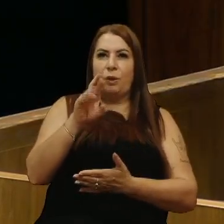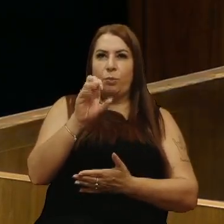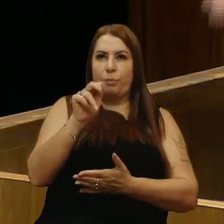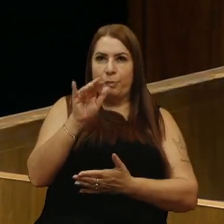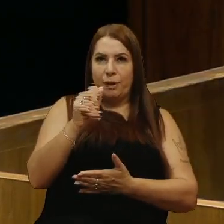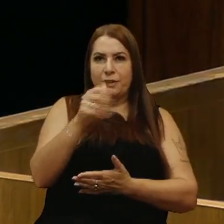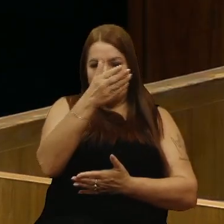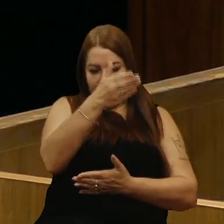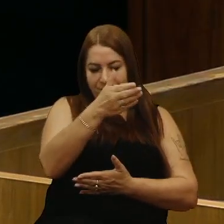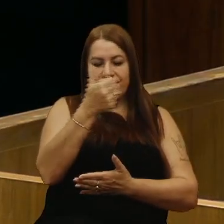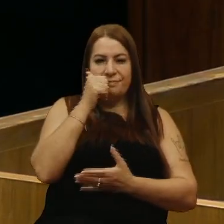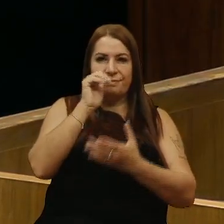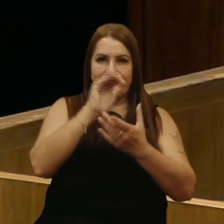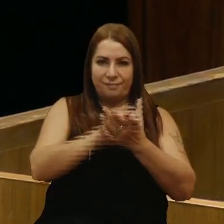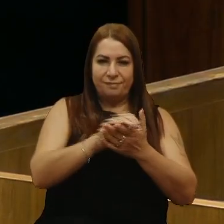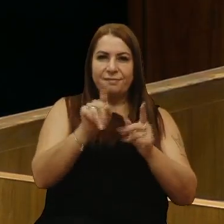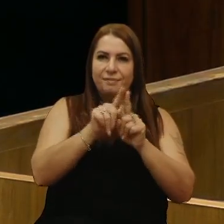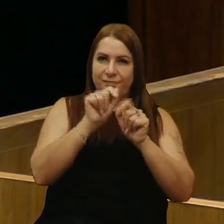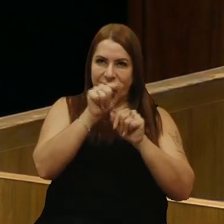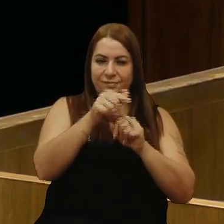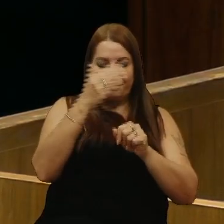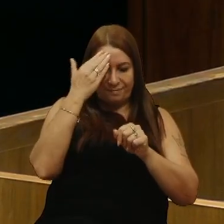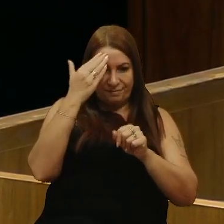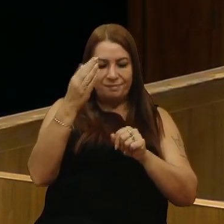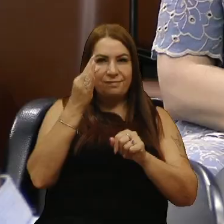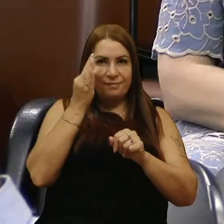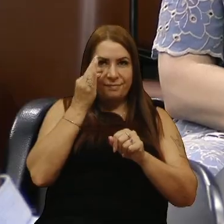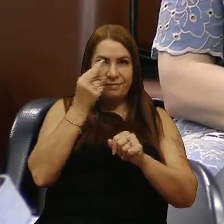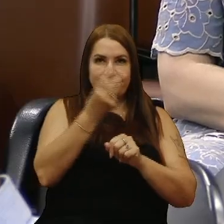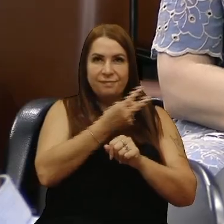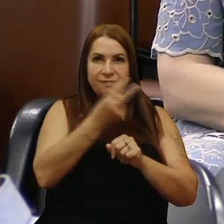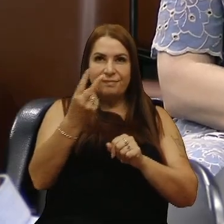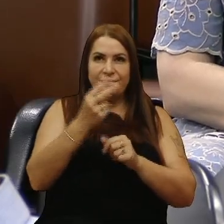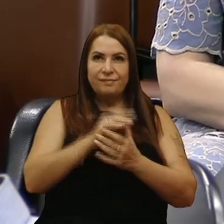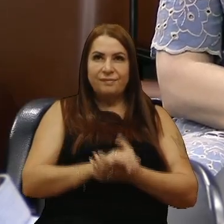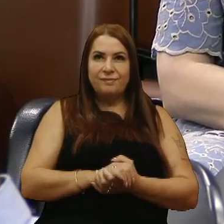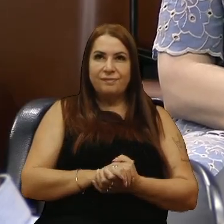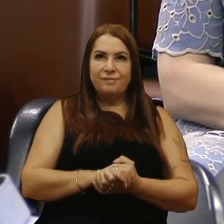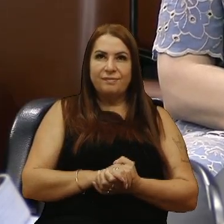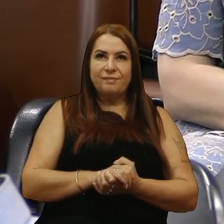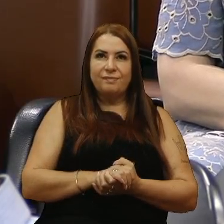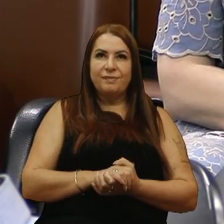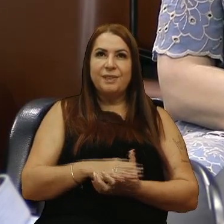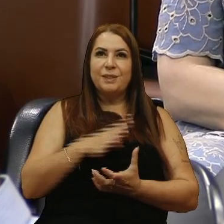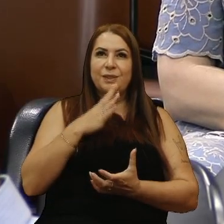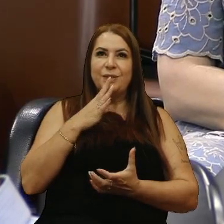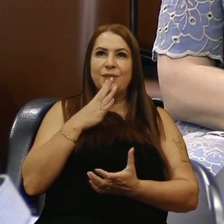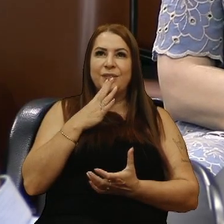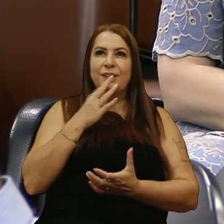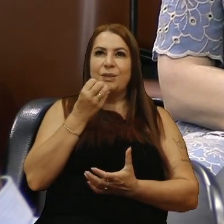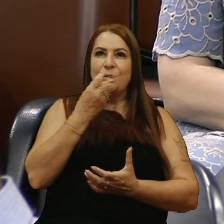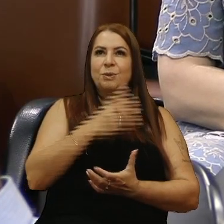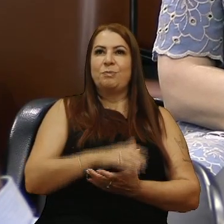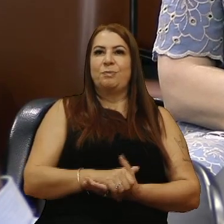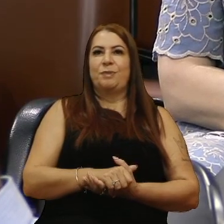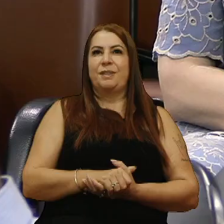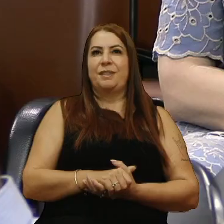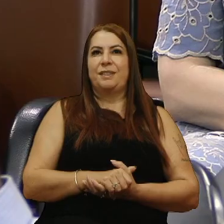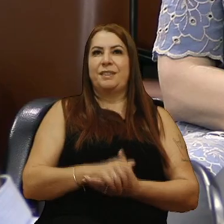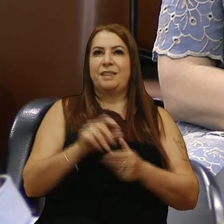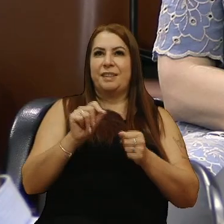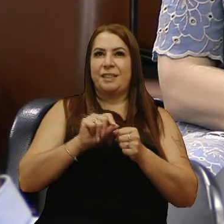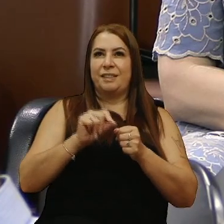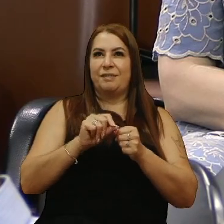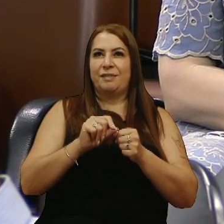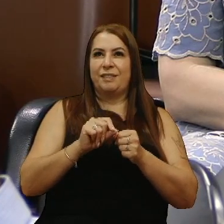conhecer mais. A Roberta, sua esposa, está aqui também. Obrigado pela presença dos dois. E conheci o bem que ele